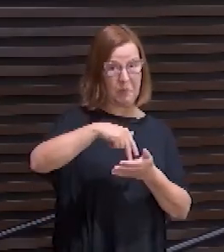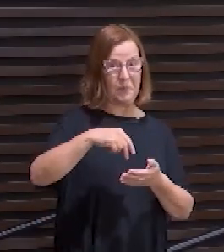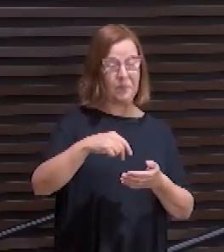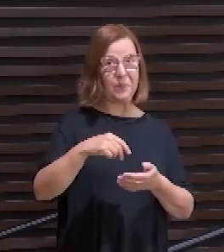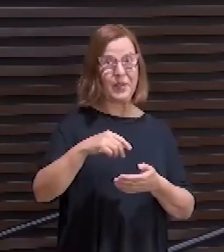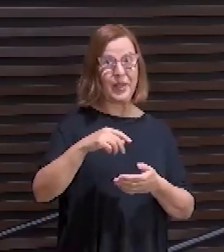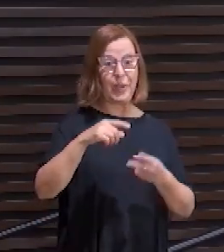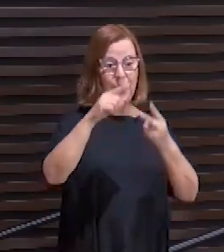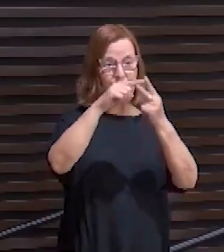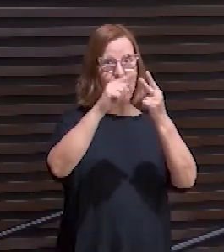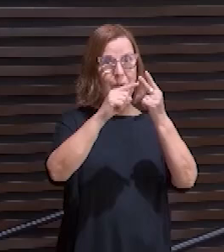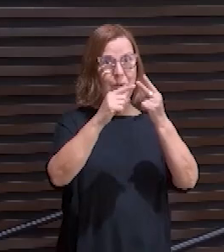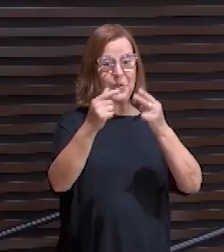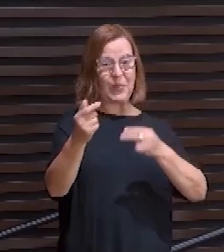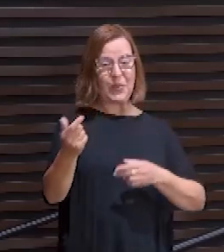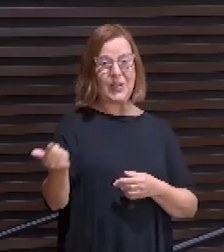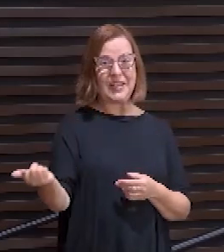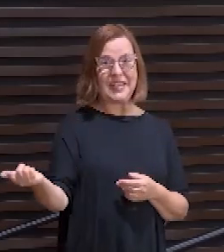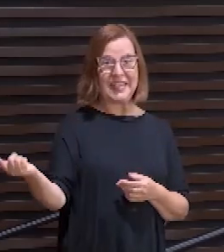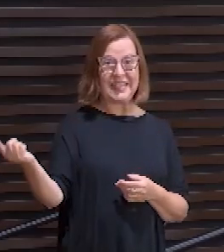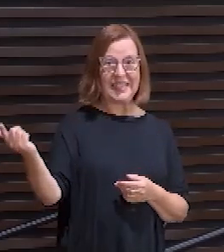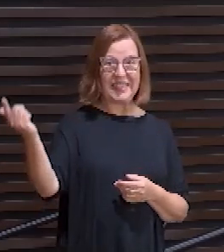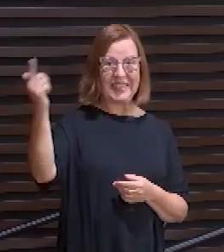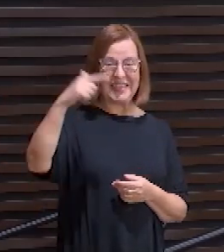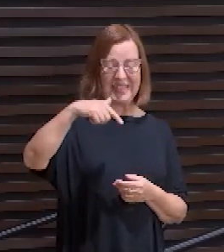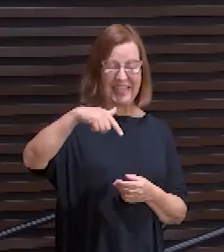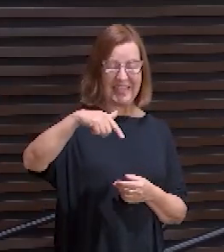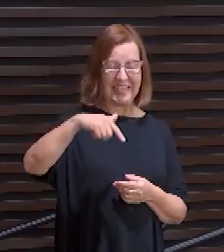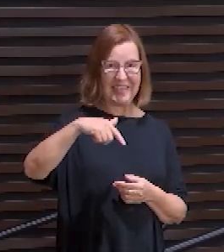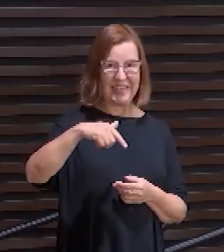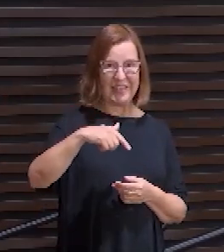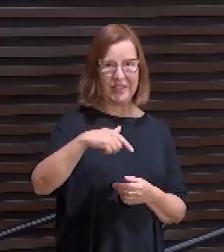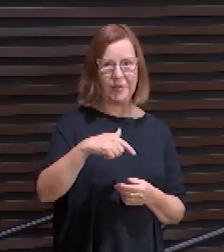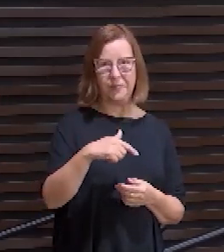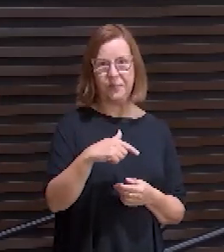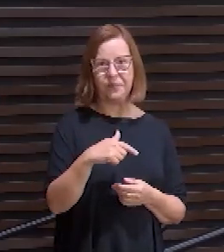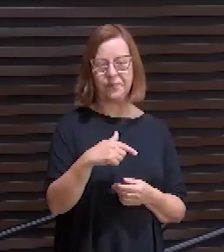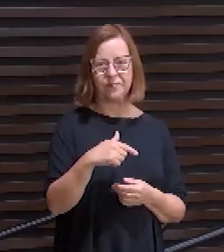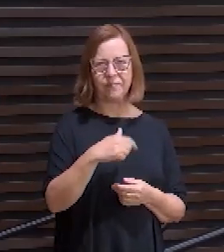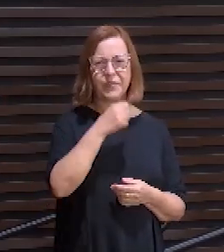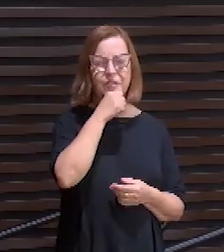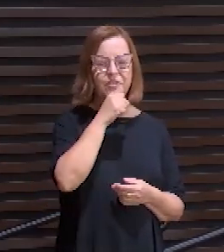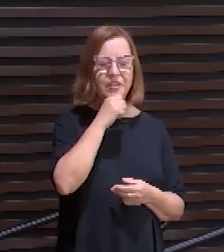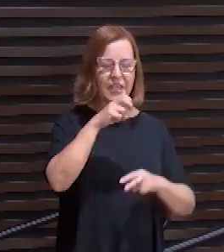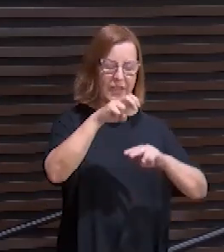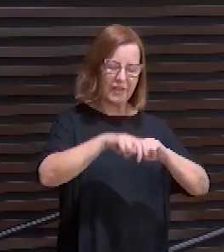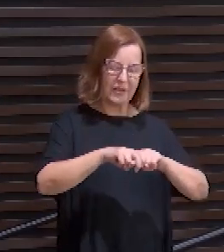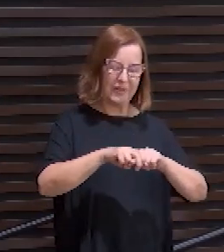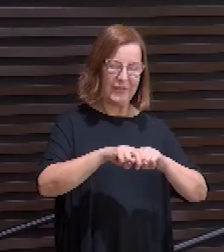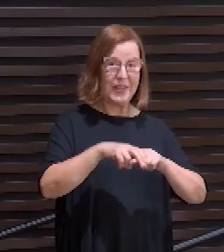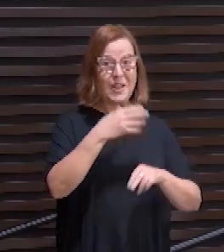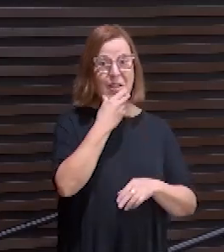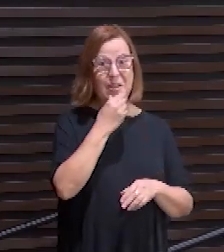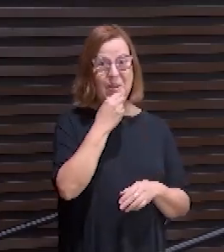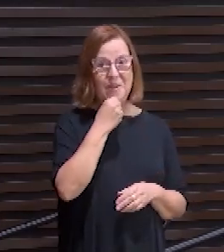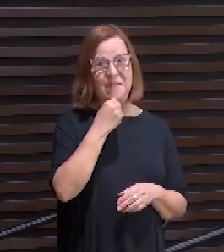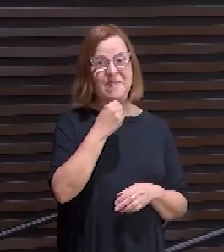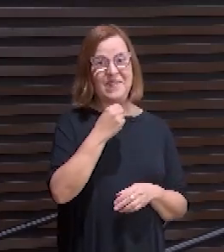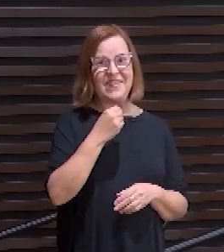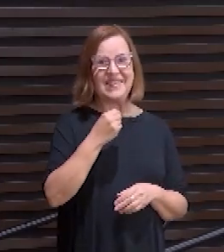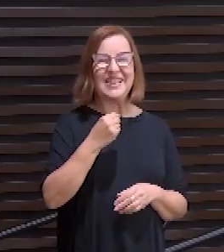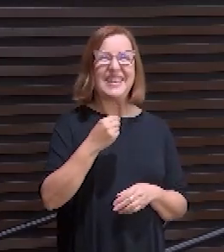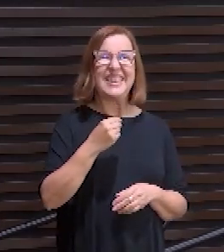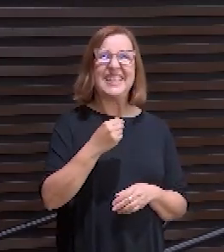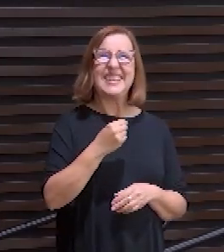dias assentou-se. O Filho do Homem veio descendo com as